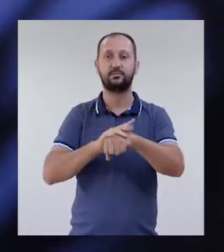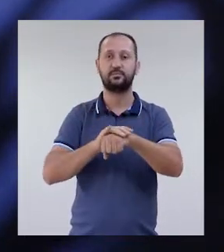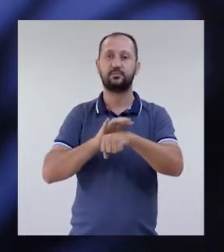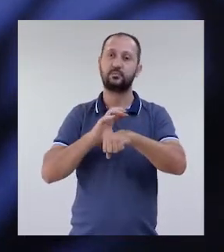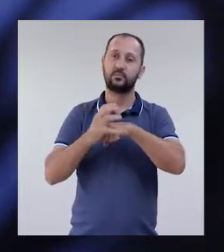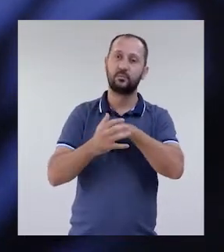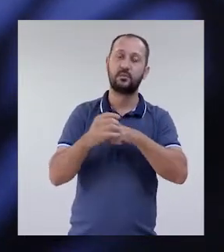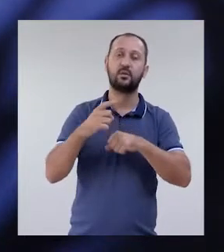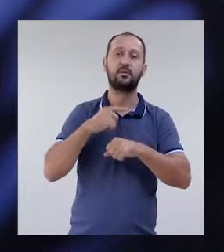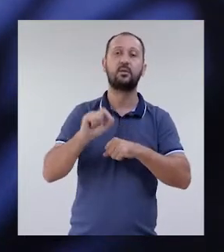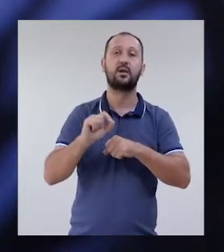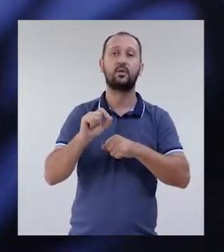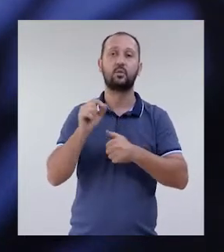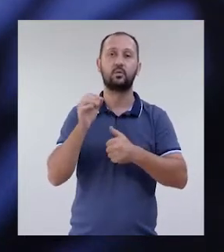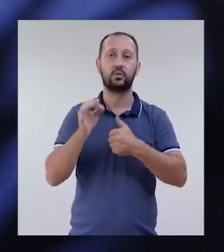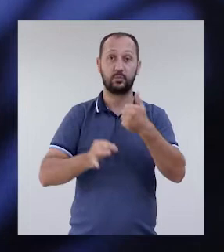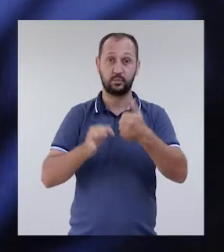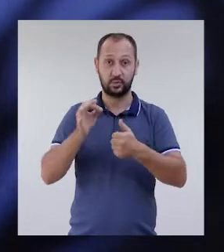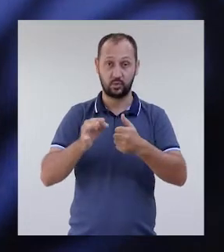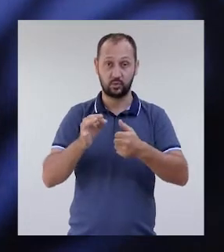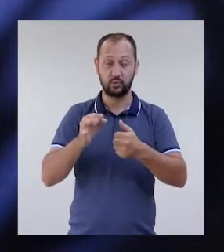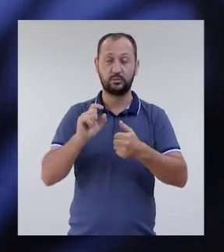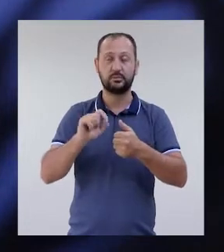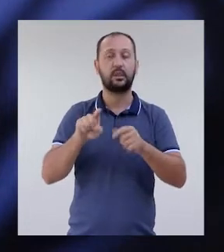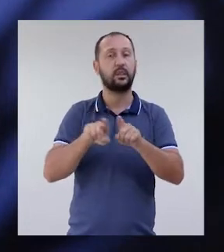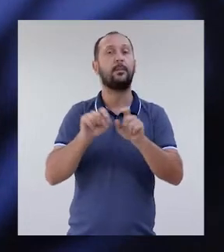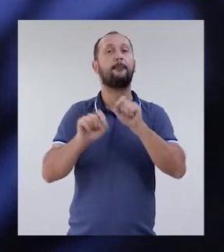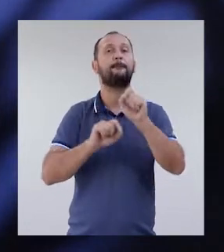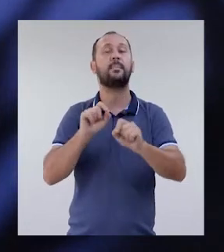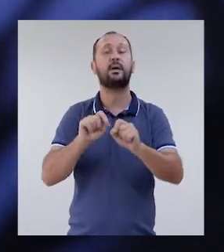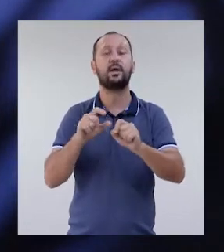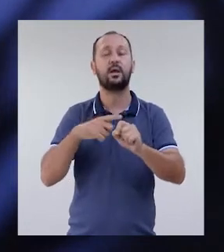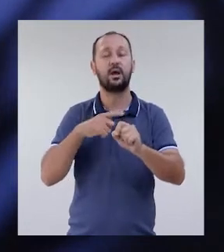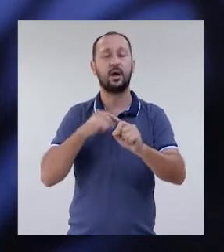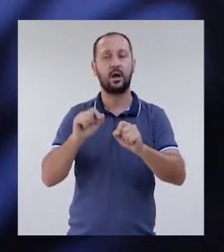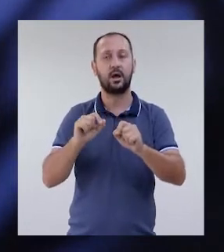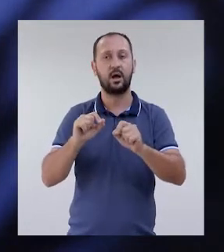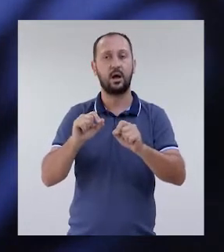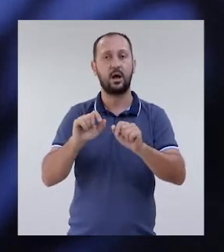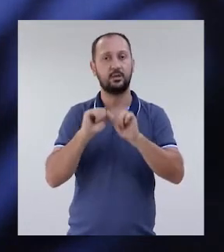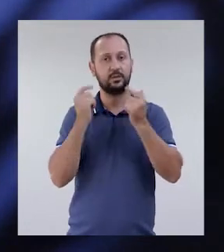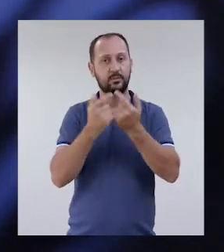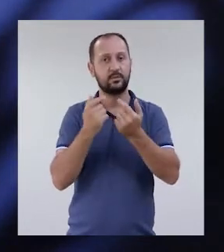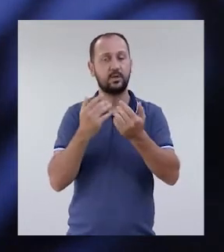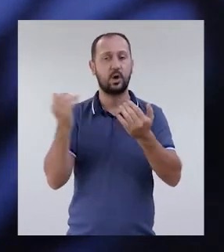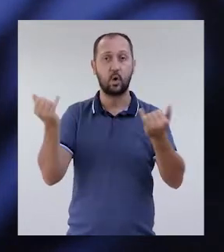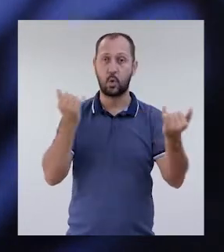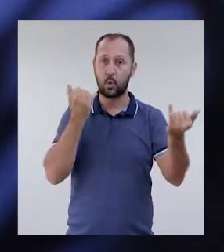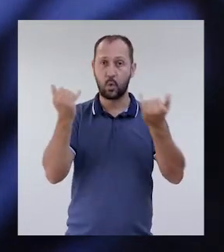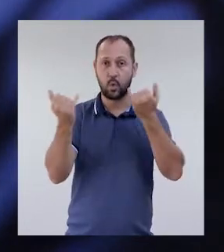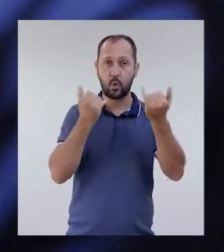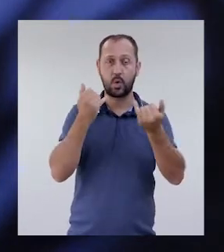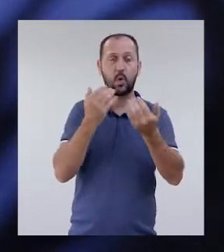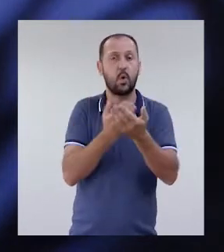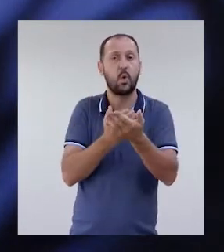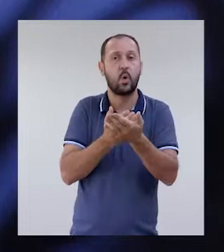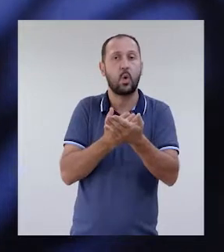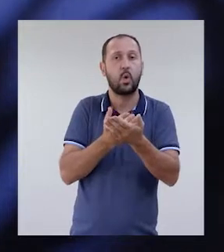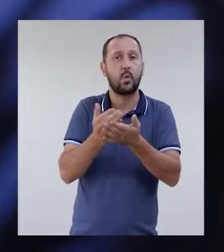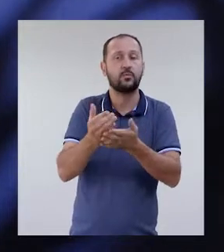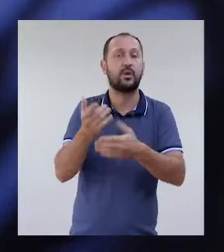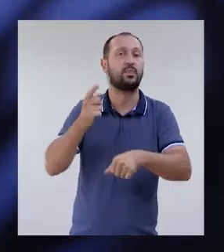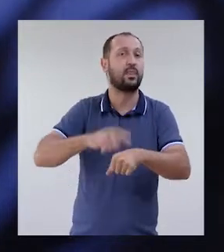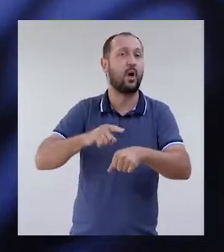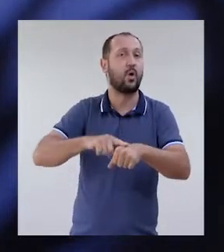pandemia do Covid-19. Tanto o Tribunal de Justiça quanto a Assembleia Legislativa, assim que surgiram as primeiras notícias sobre a